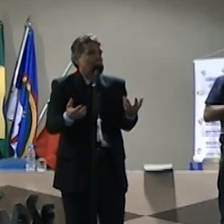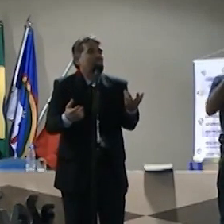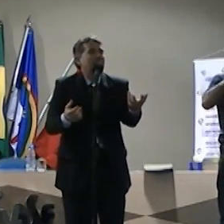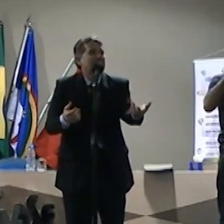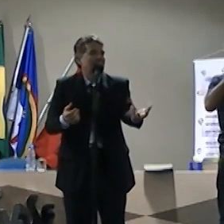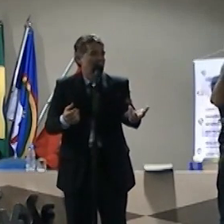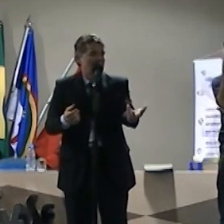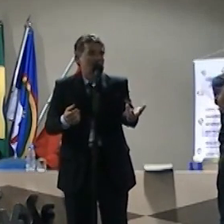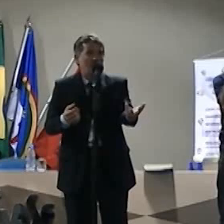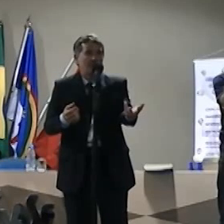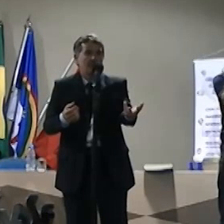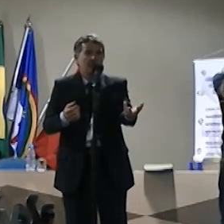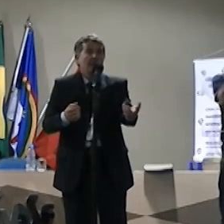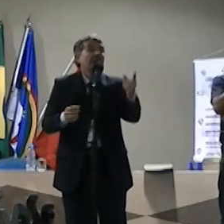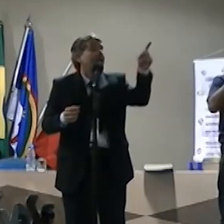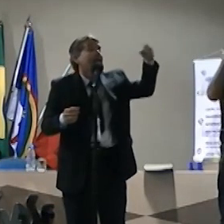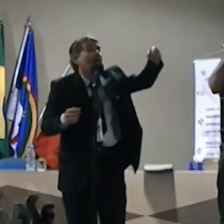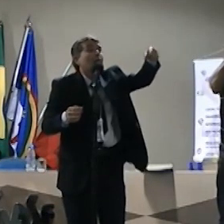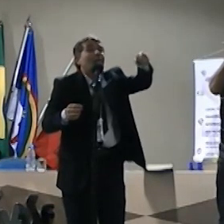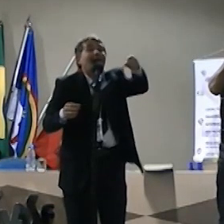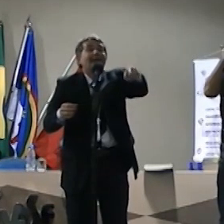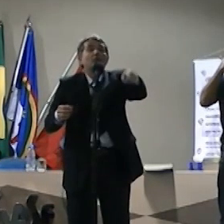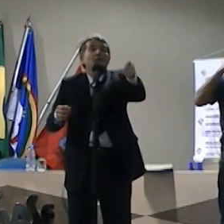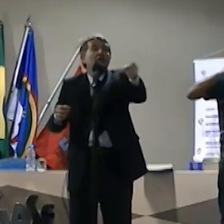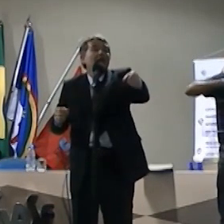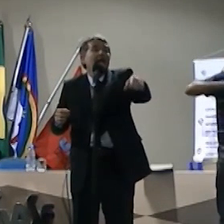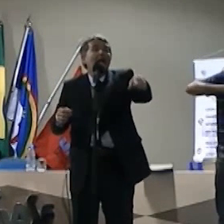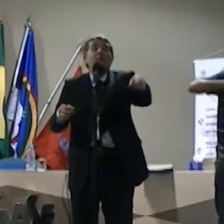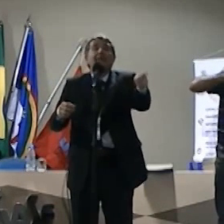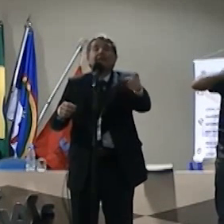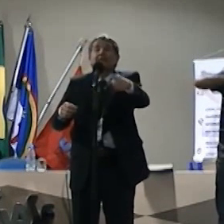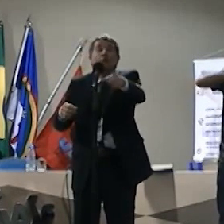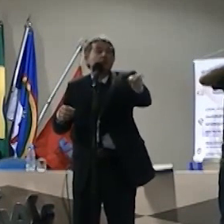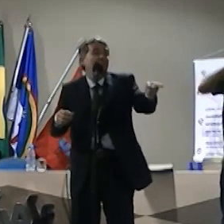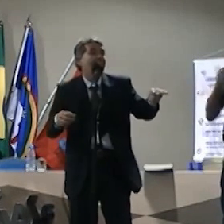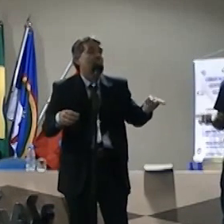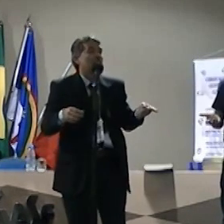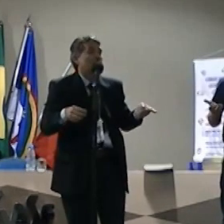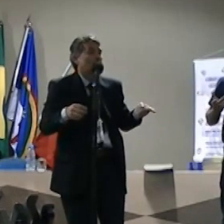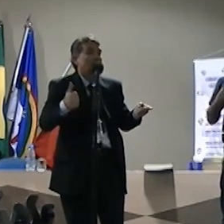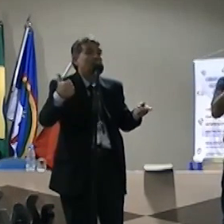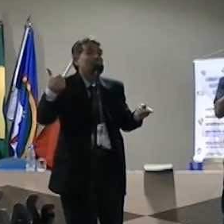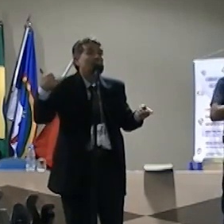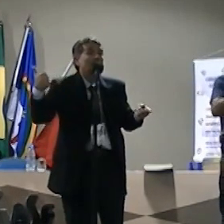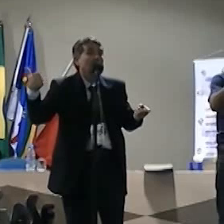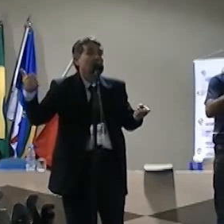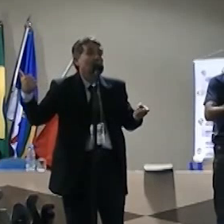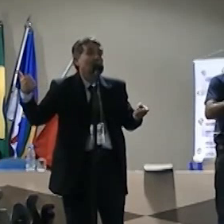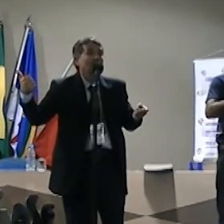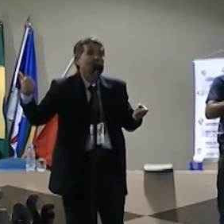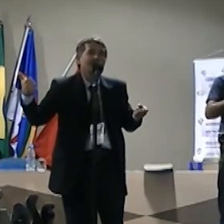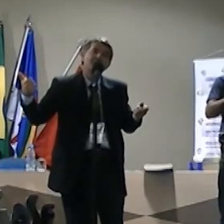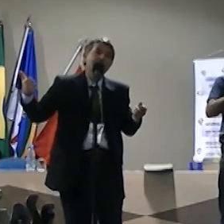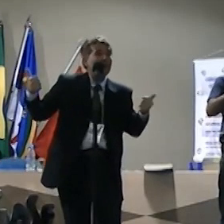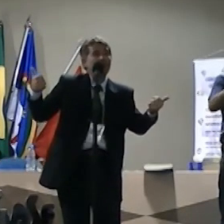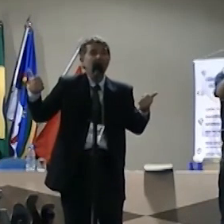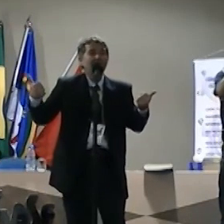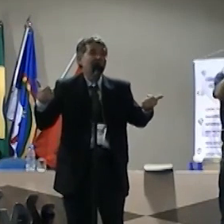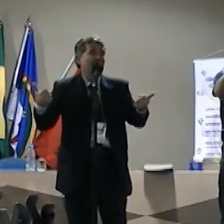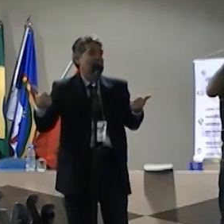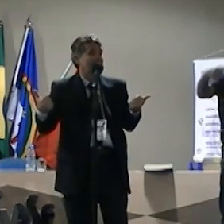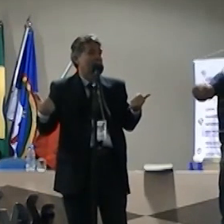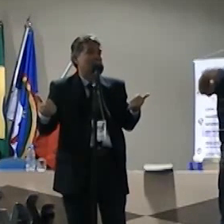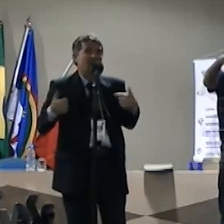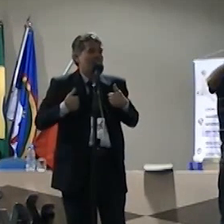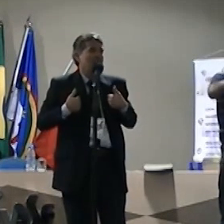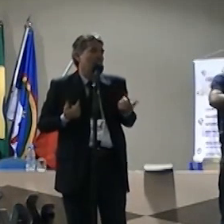de convivência. Respeite seu irmão. De quem é o prato, de quem é o pedaço da coxa mais bonito? De mamãe ou de papai,